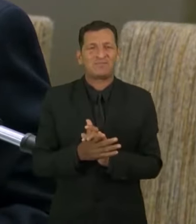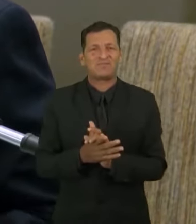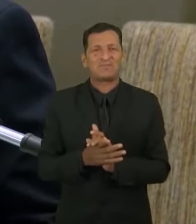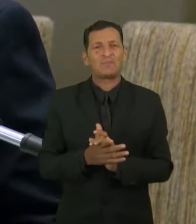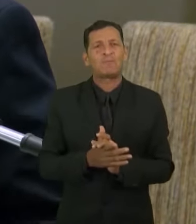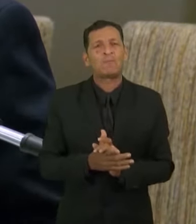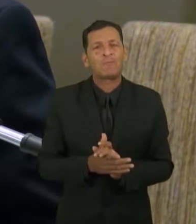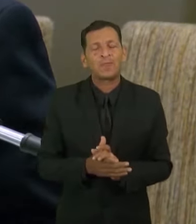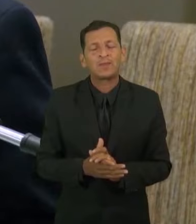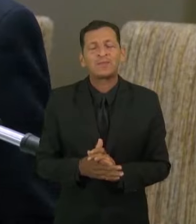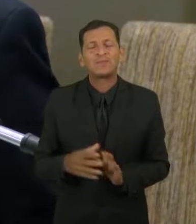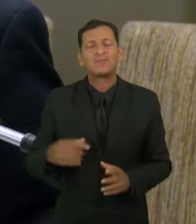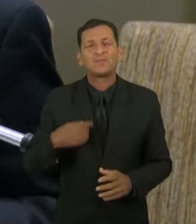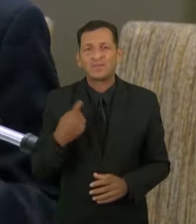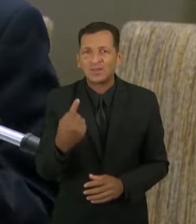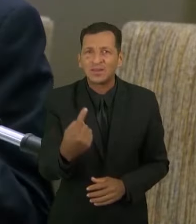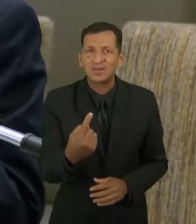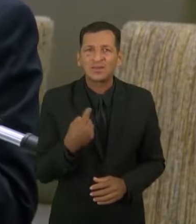Jesus não apenas